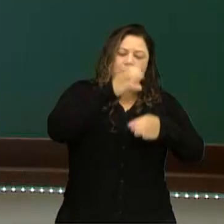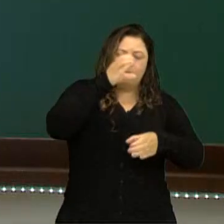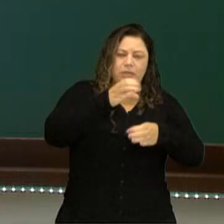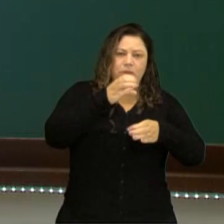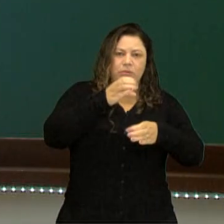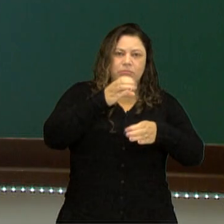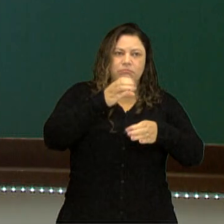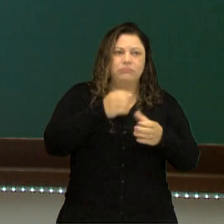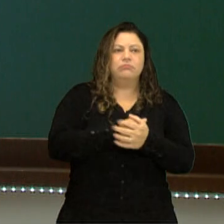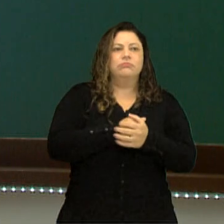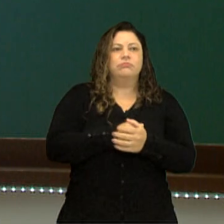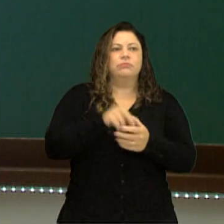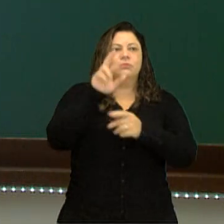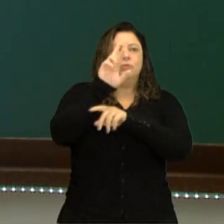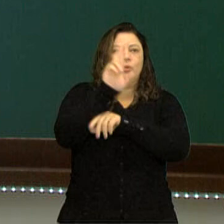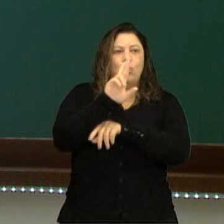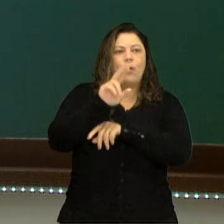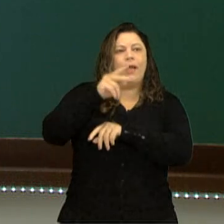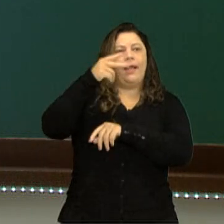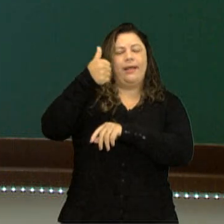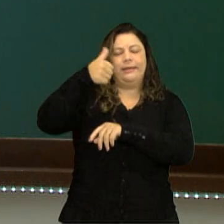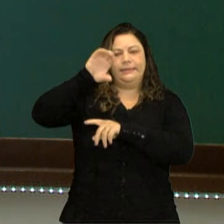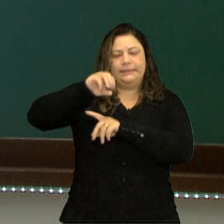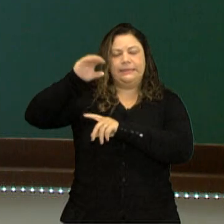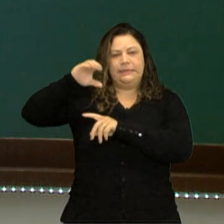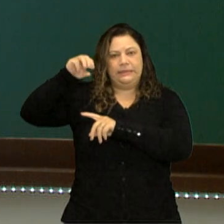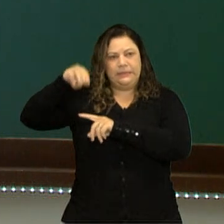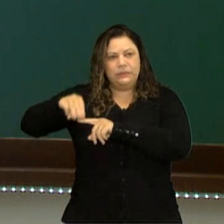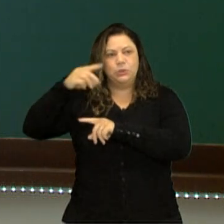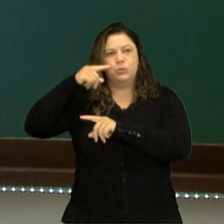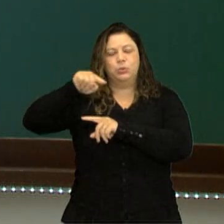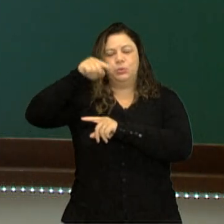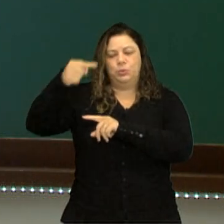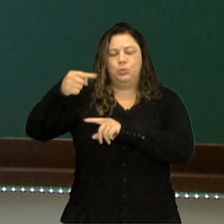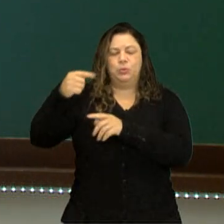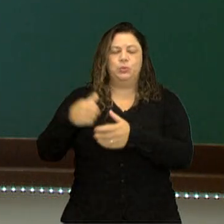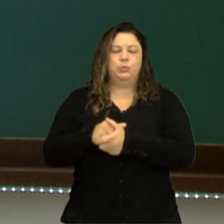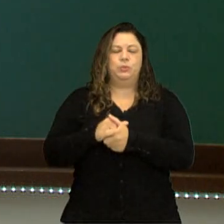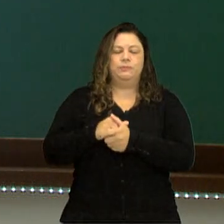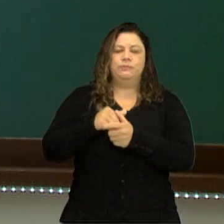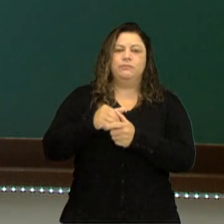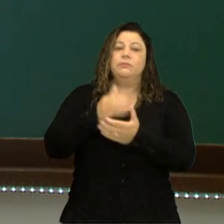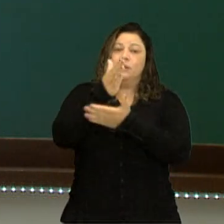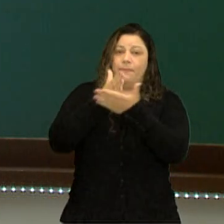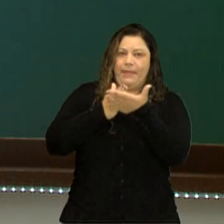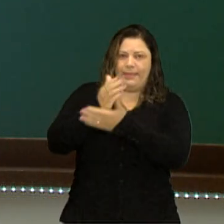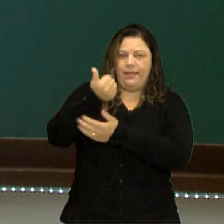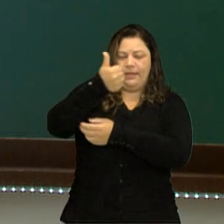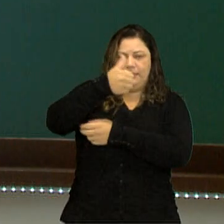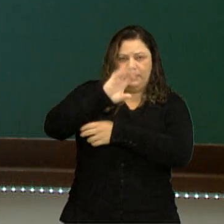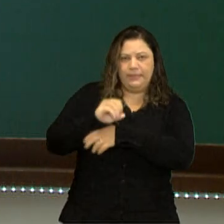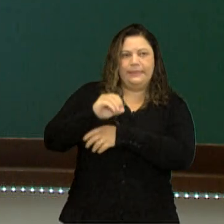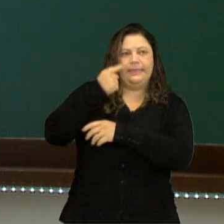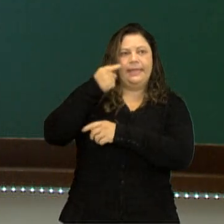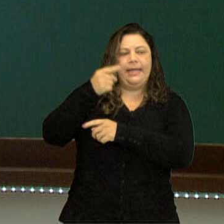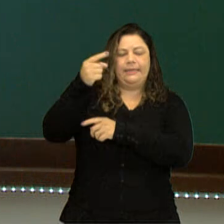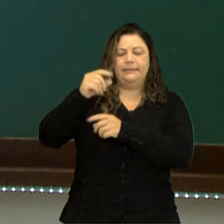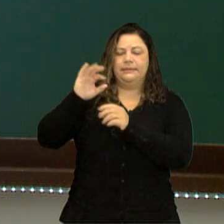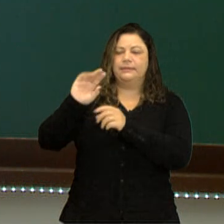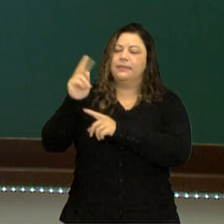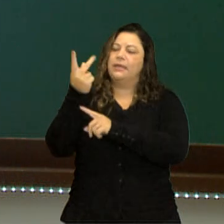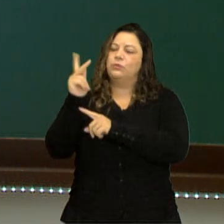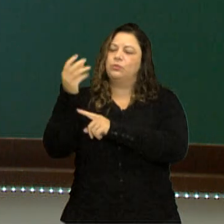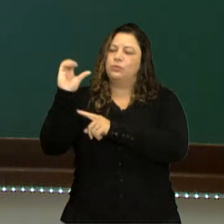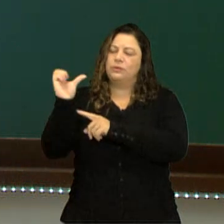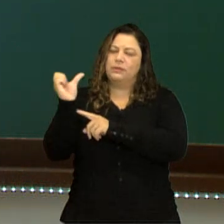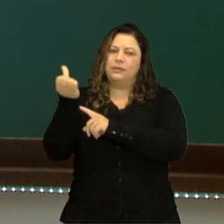vamos lá. O raio do cilindro maior, o diâmetro é 20, então o raio, portanto, é 10. E a altura que é 6 centímetros. Vamos